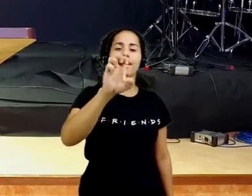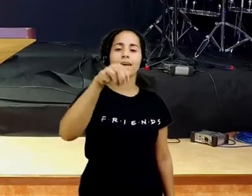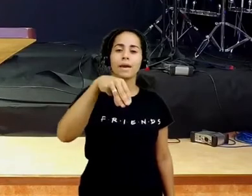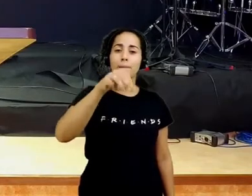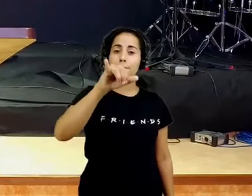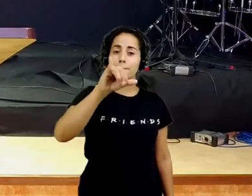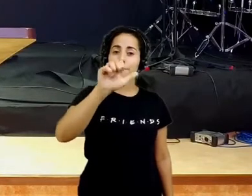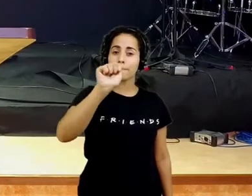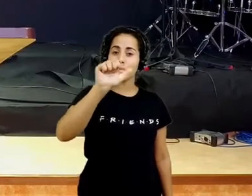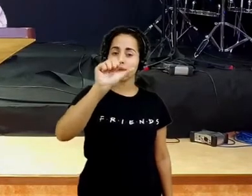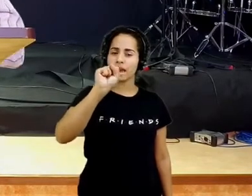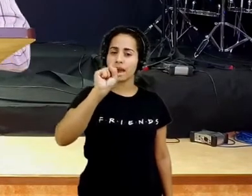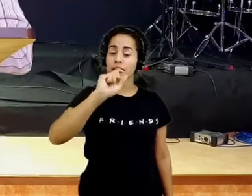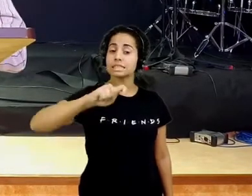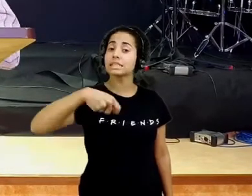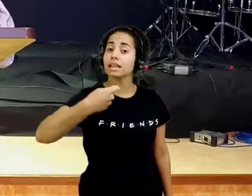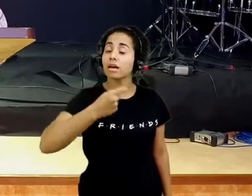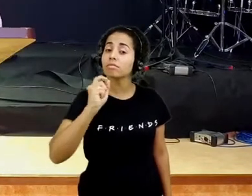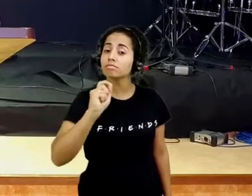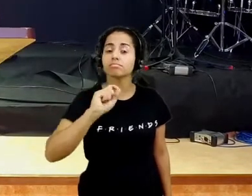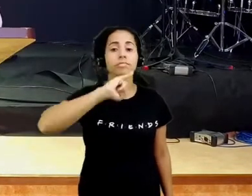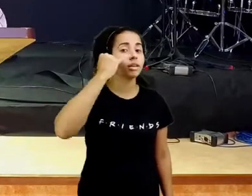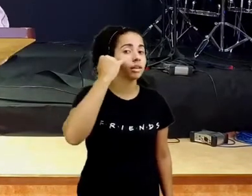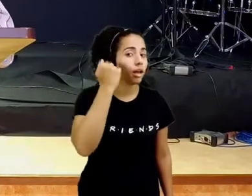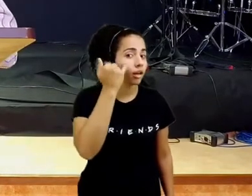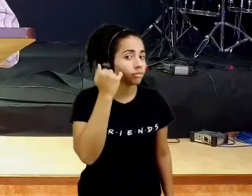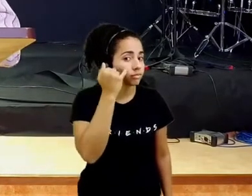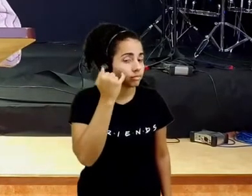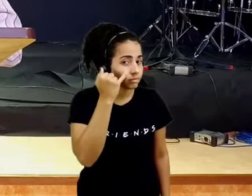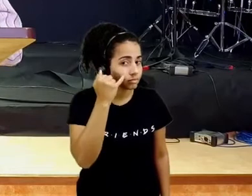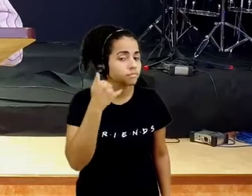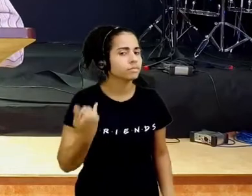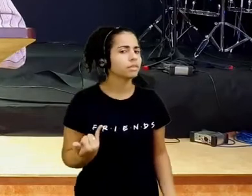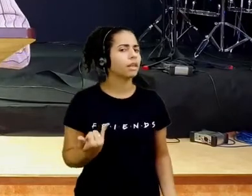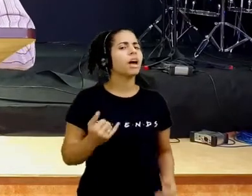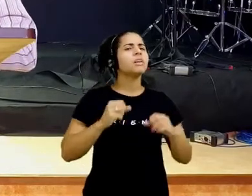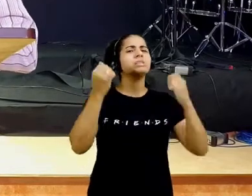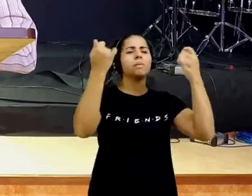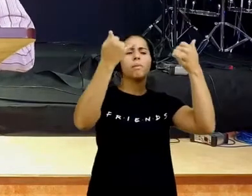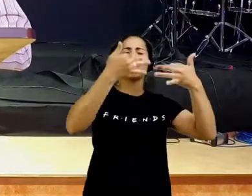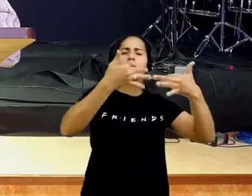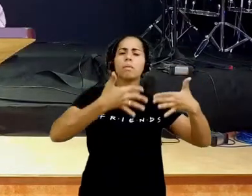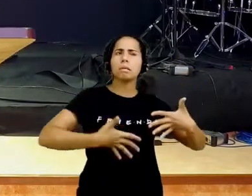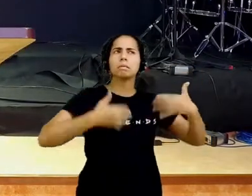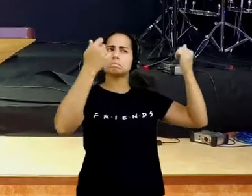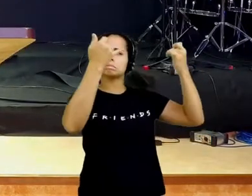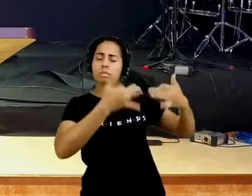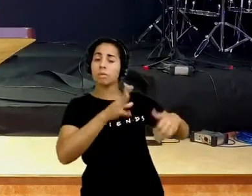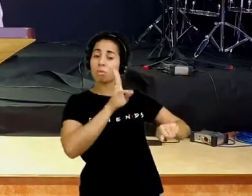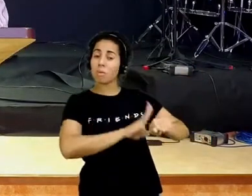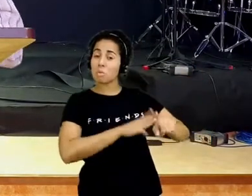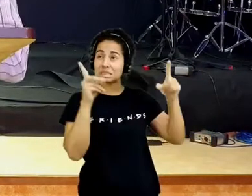relata um momento crucial e muito difícil para o povo